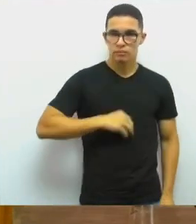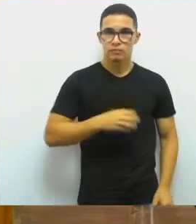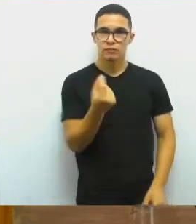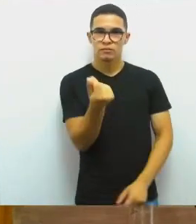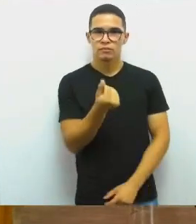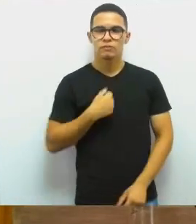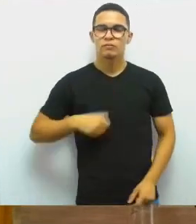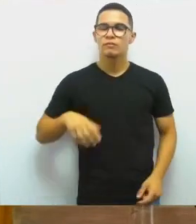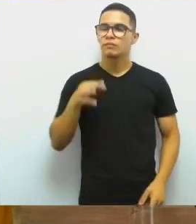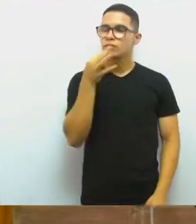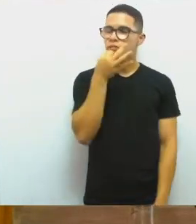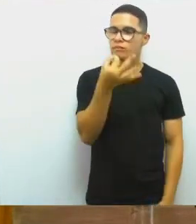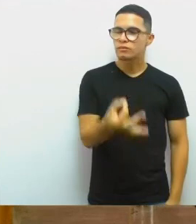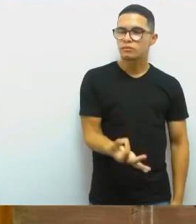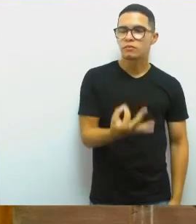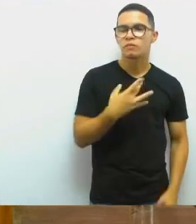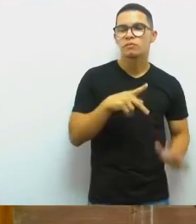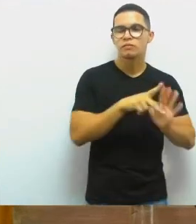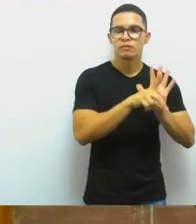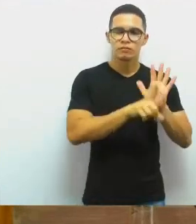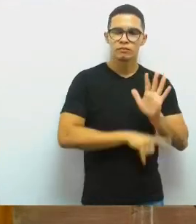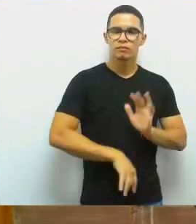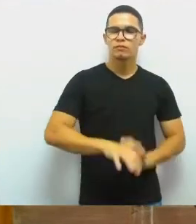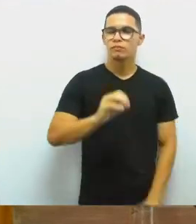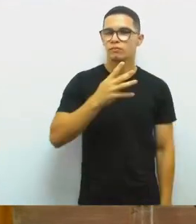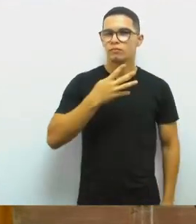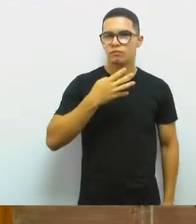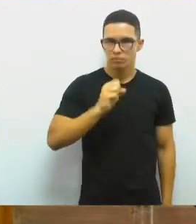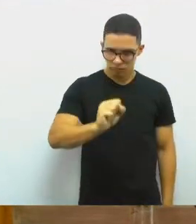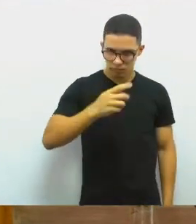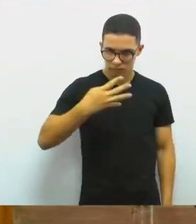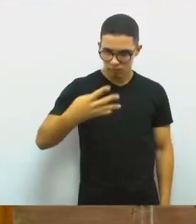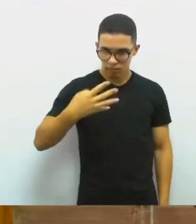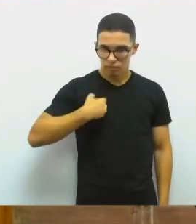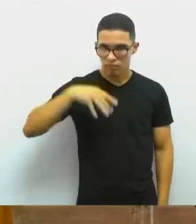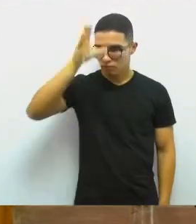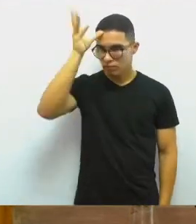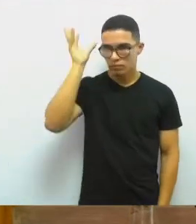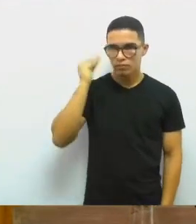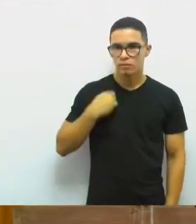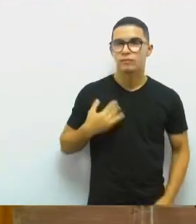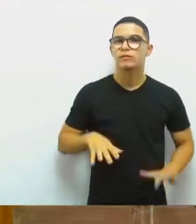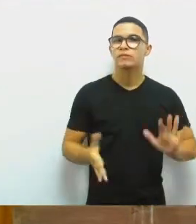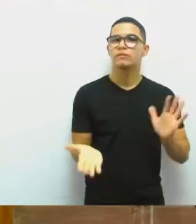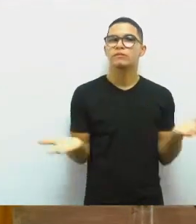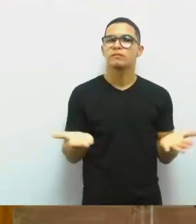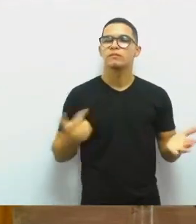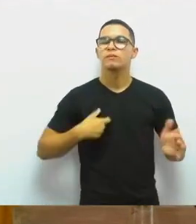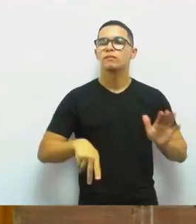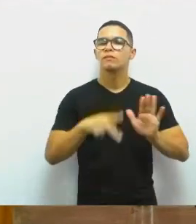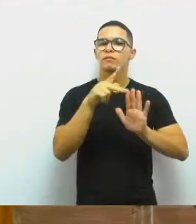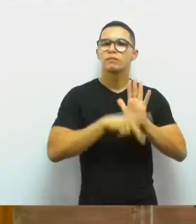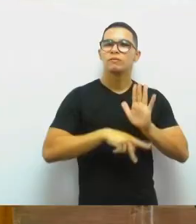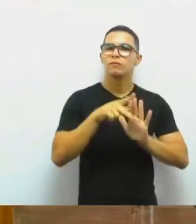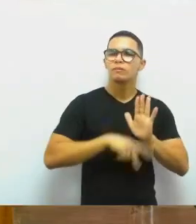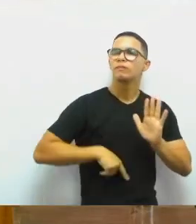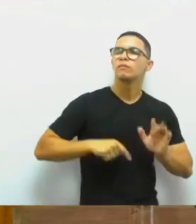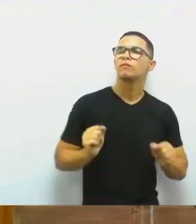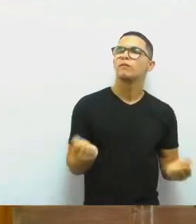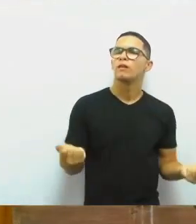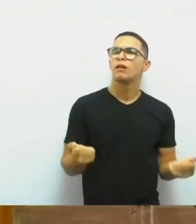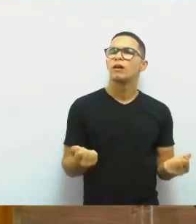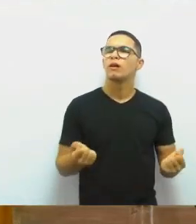Finanças, opinando pela aprovação do projeto de lei 084 de autoria do vereador Chapinha, que institui o Programa Municipal de